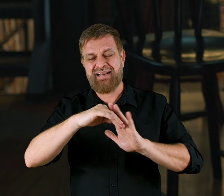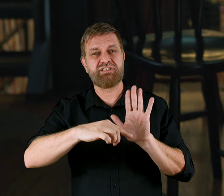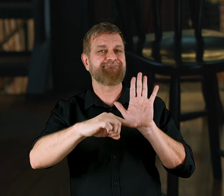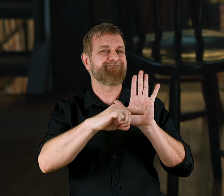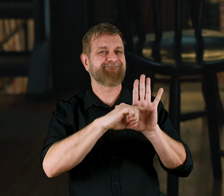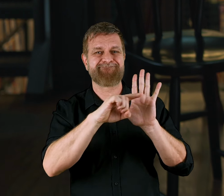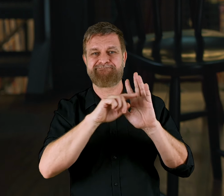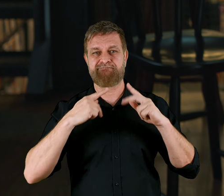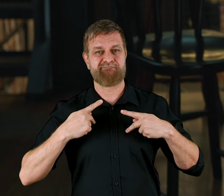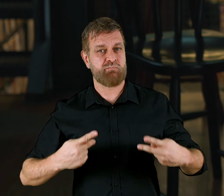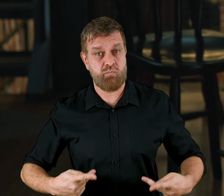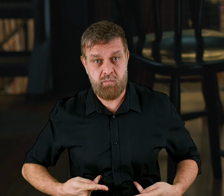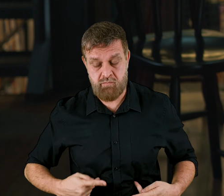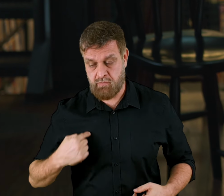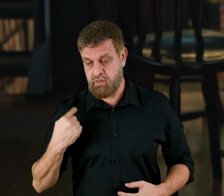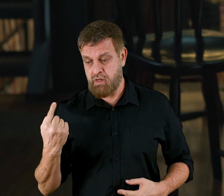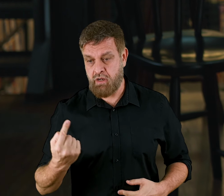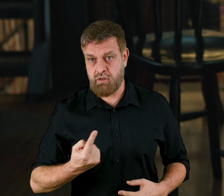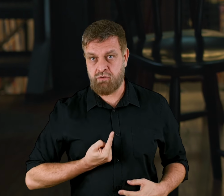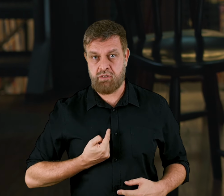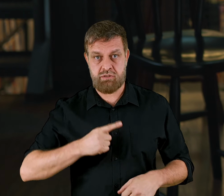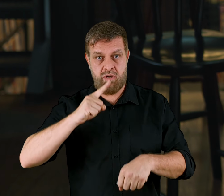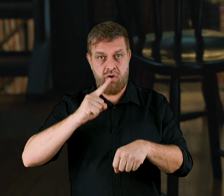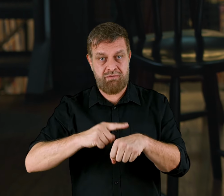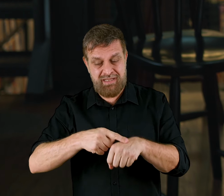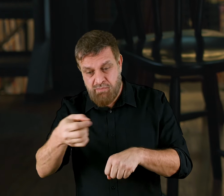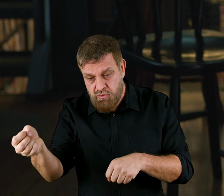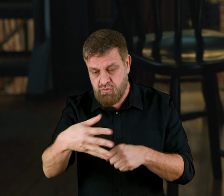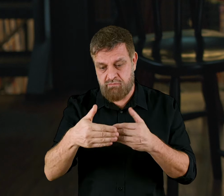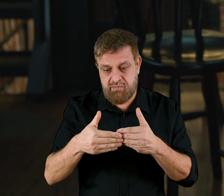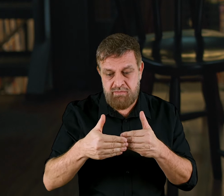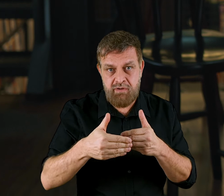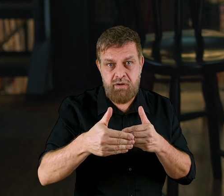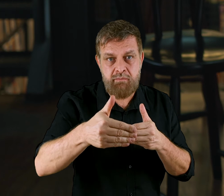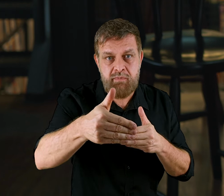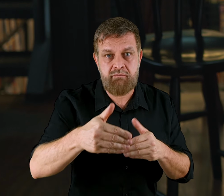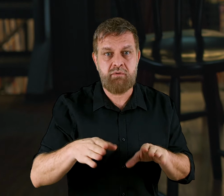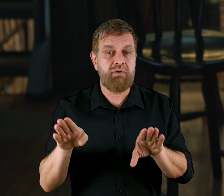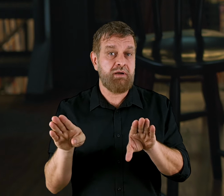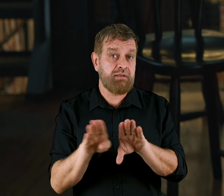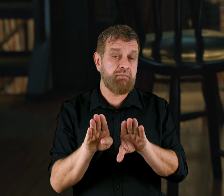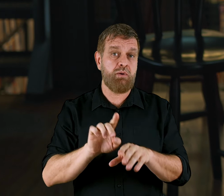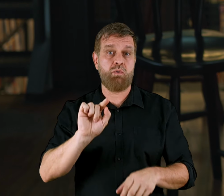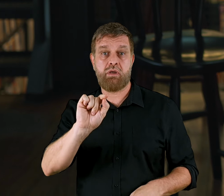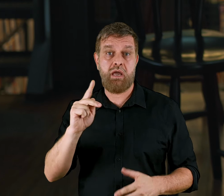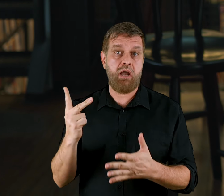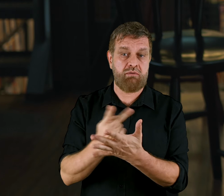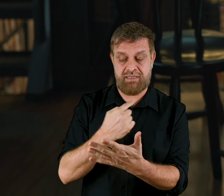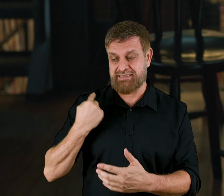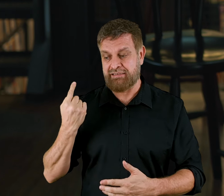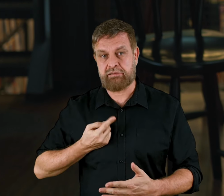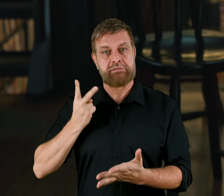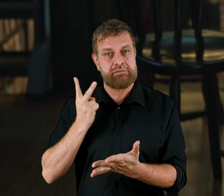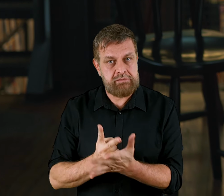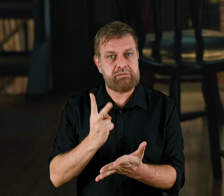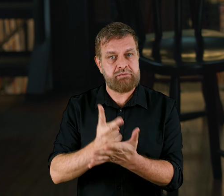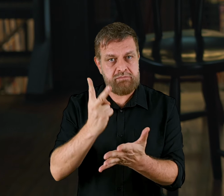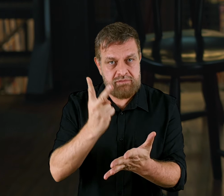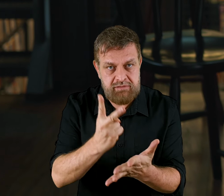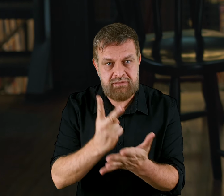humano. Só que se nós estamos começando uma nova época da Terra e chamando essa época de Antropoceno, é como se nós continuássemos dentro